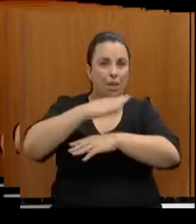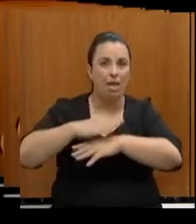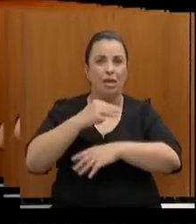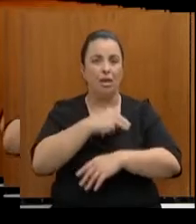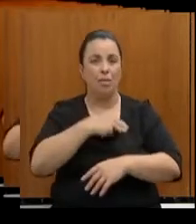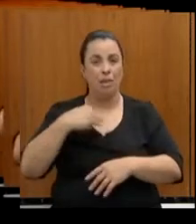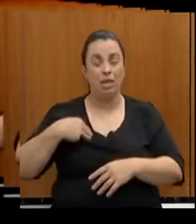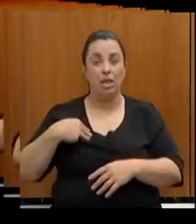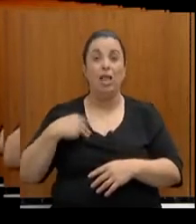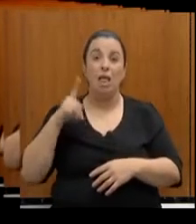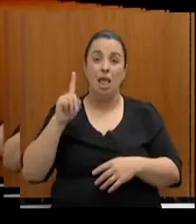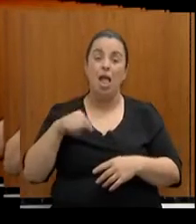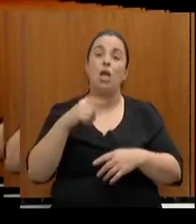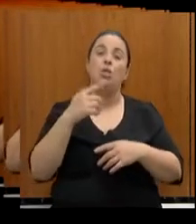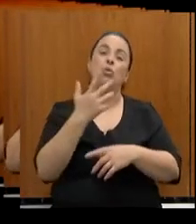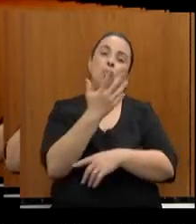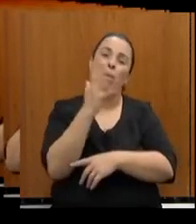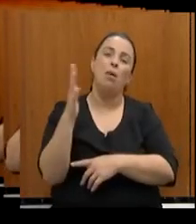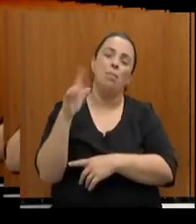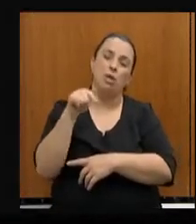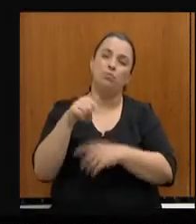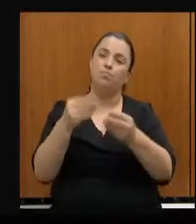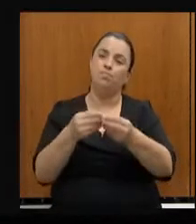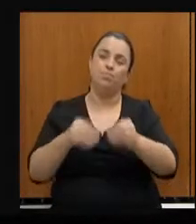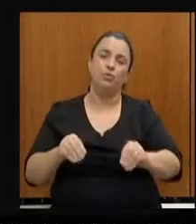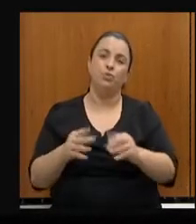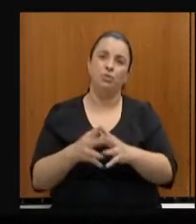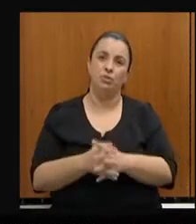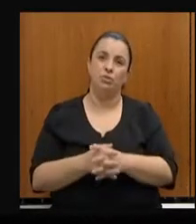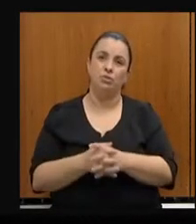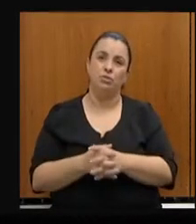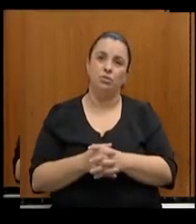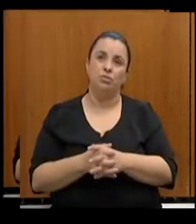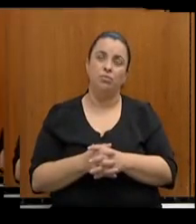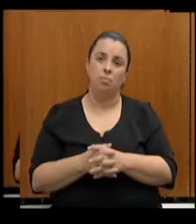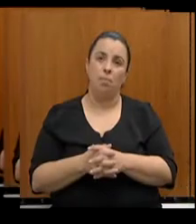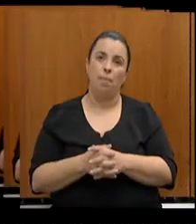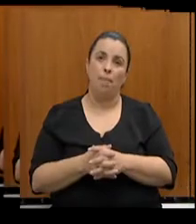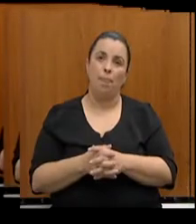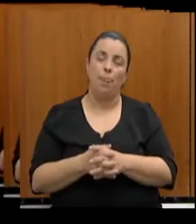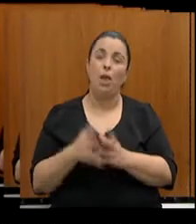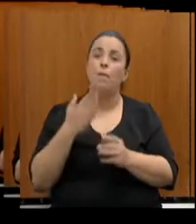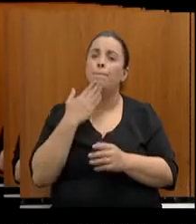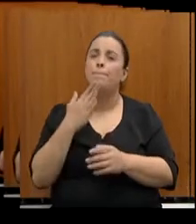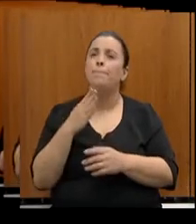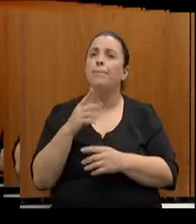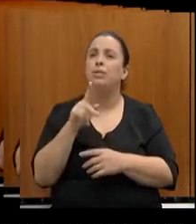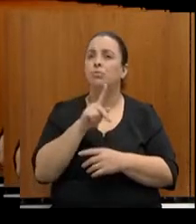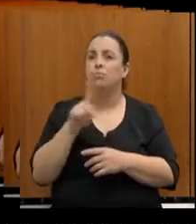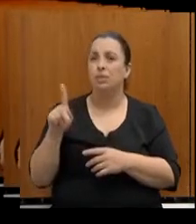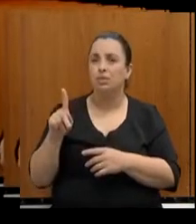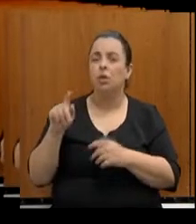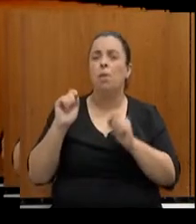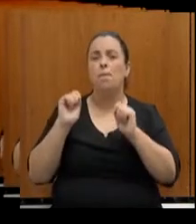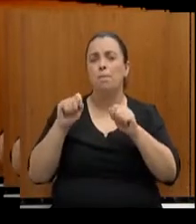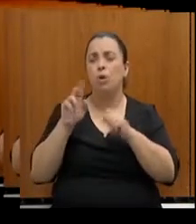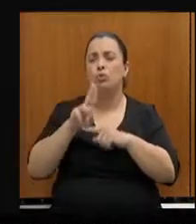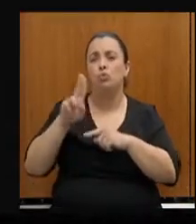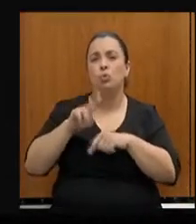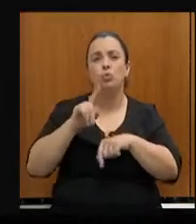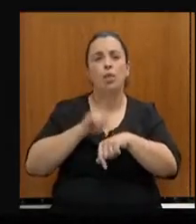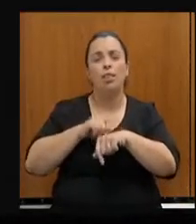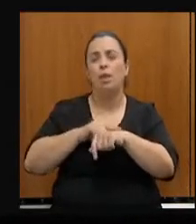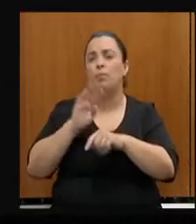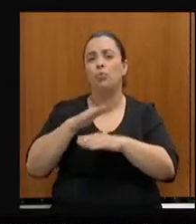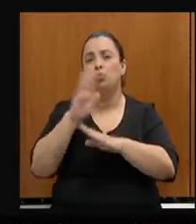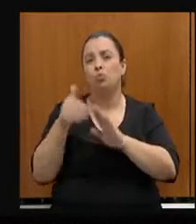sábado e Eu pediria ao não pode pode concluir essa pode usar meu tempo todo de madeira depois a passo